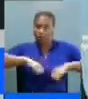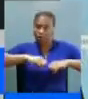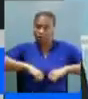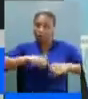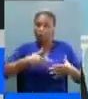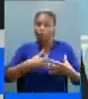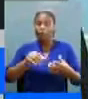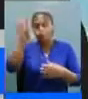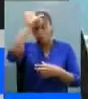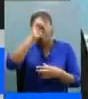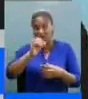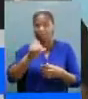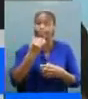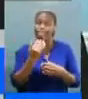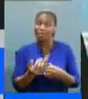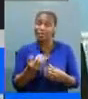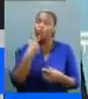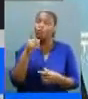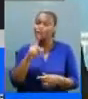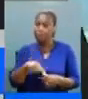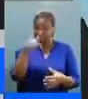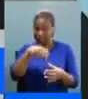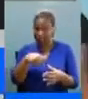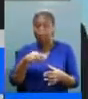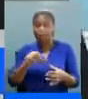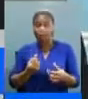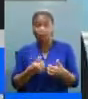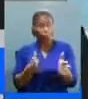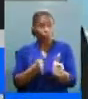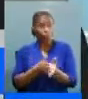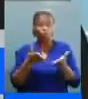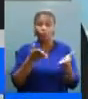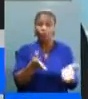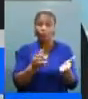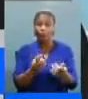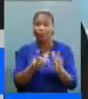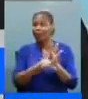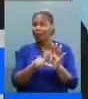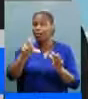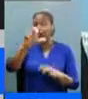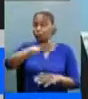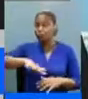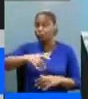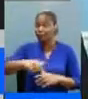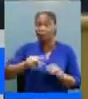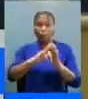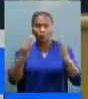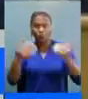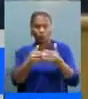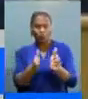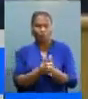e desse acordo. O Governo apela aqui mais uma vez para que todos contribuam para que haja a lei da regionalização. A nossa abertura é